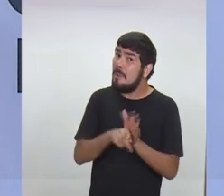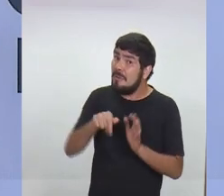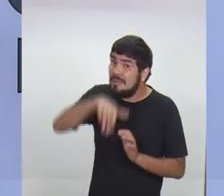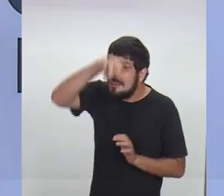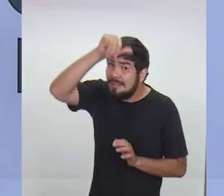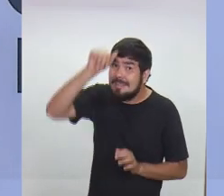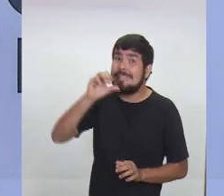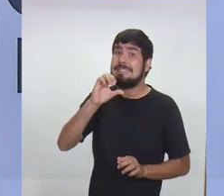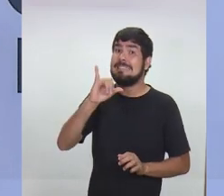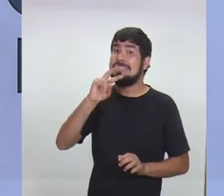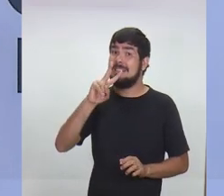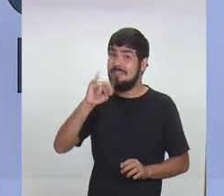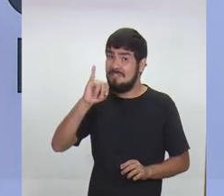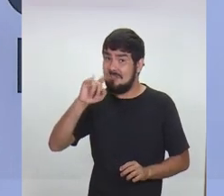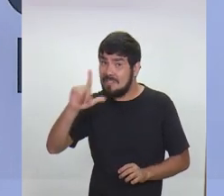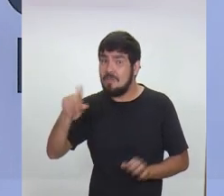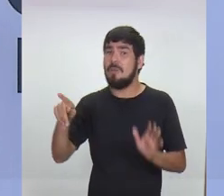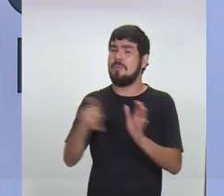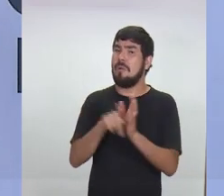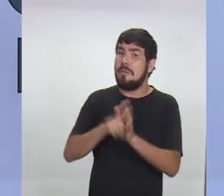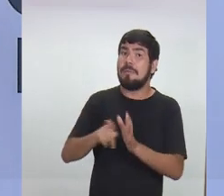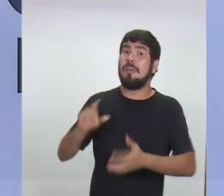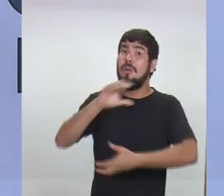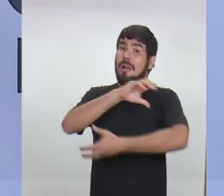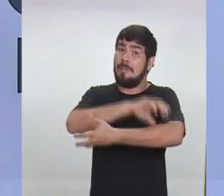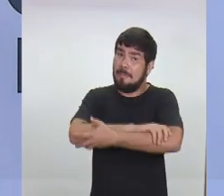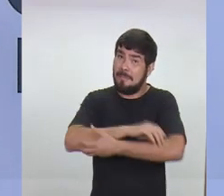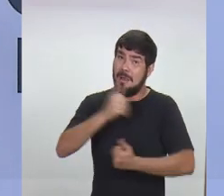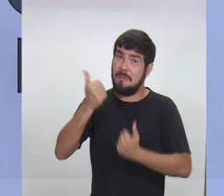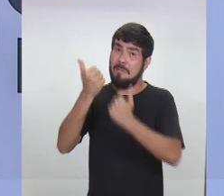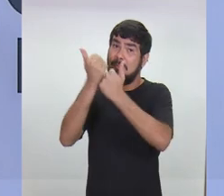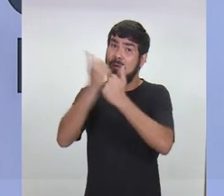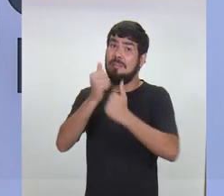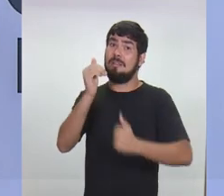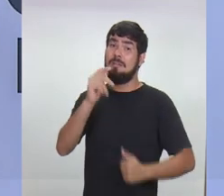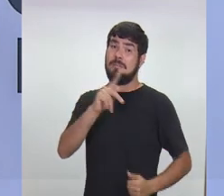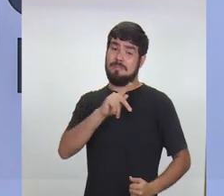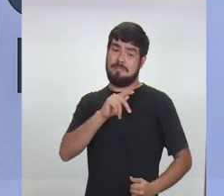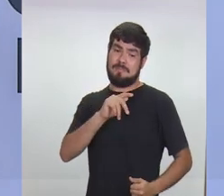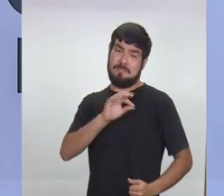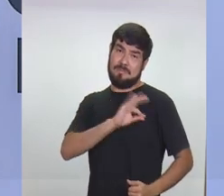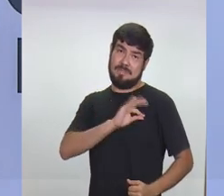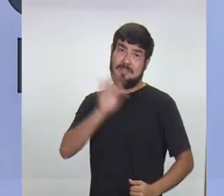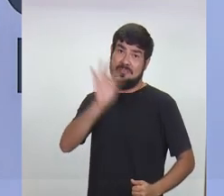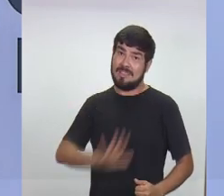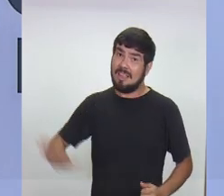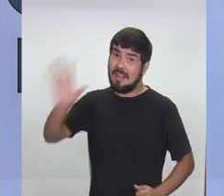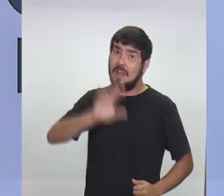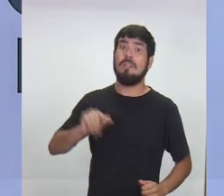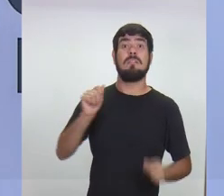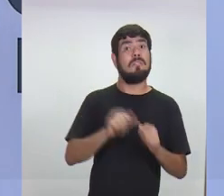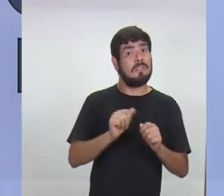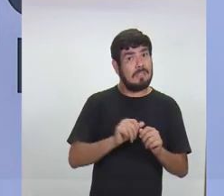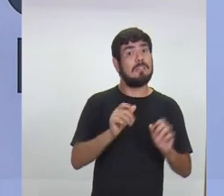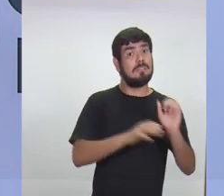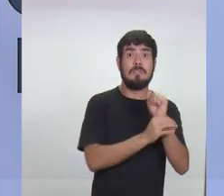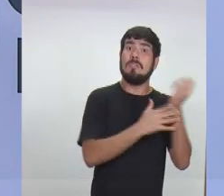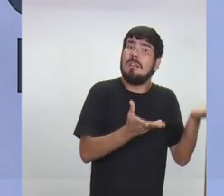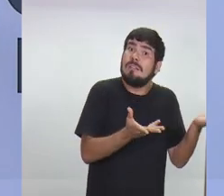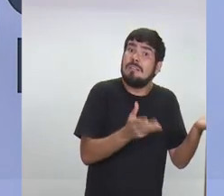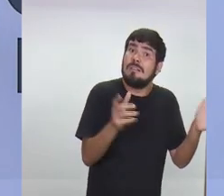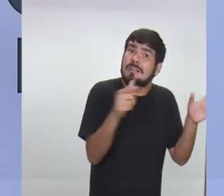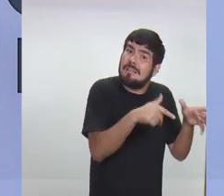do estado do amazonas com alguma coisa pela federal que está fazendo a nossa segurança não precisaria ter investido e 5 milhões para bater